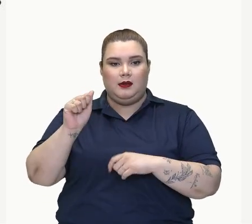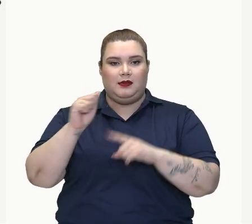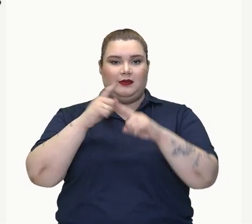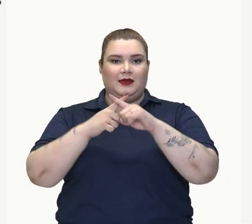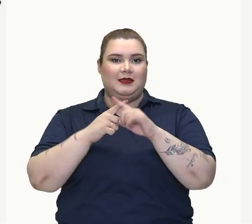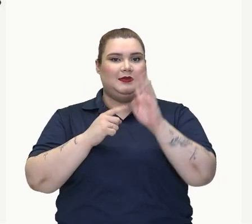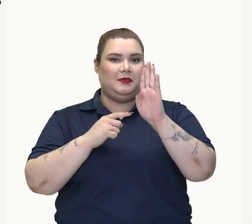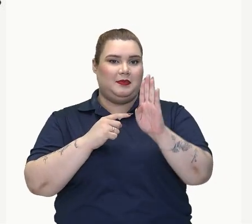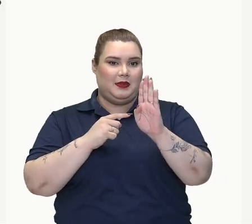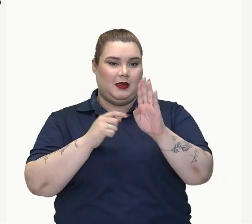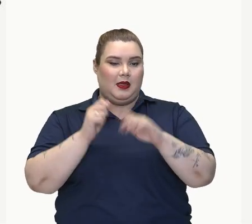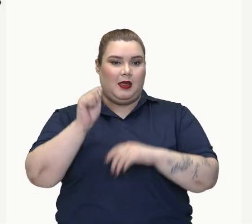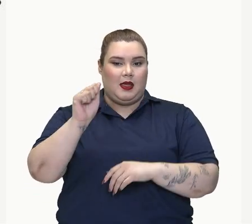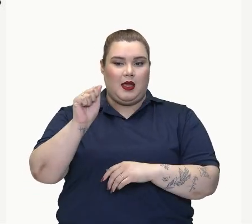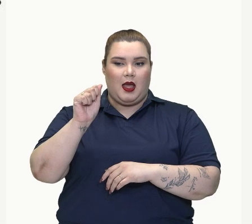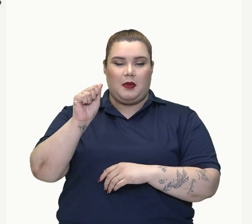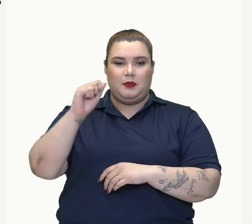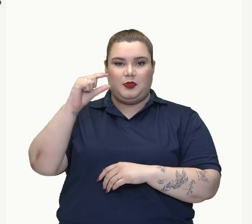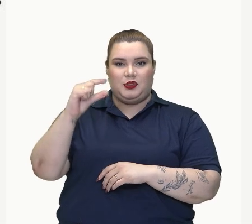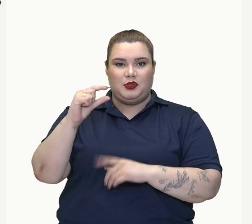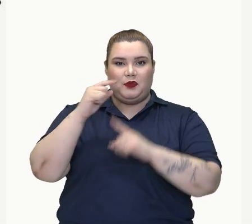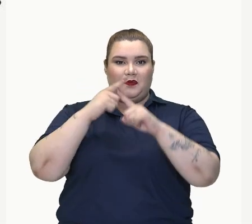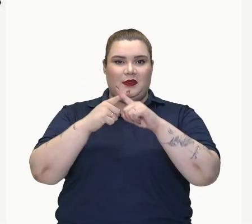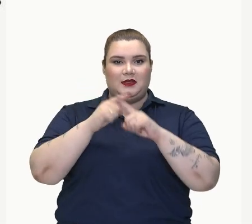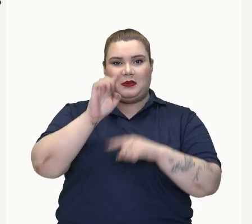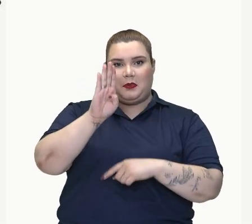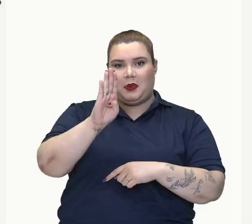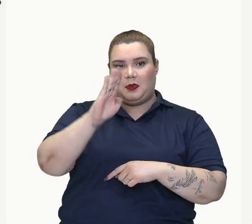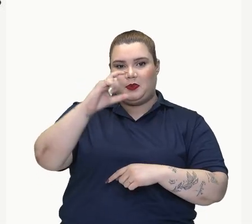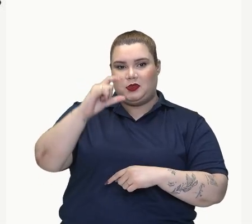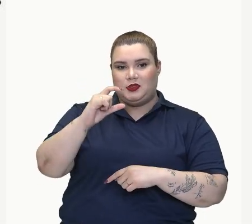π. Então olha aí, ó.